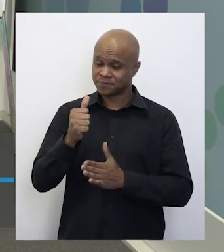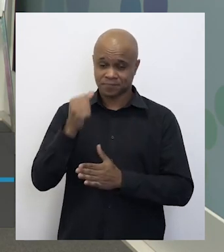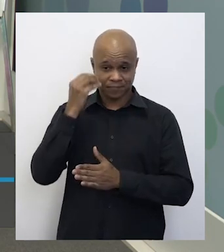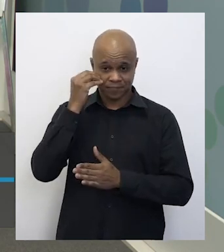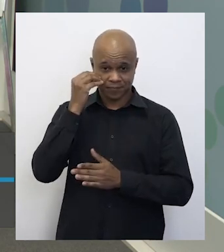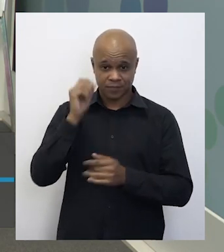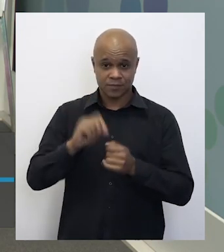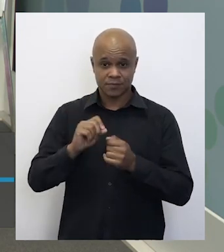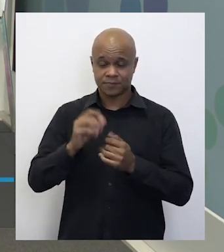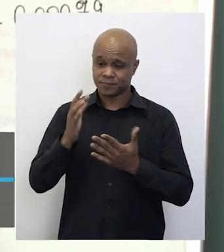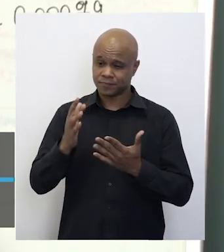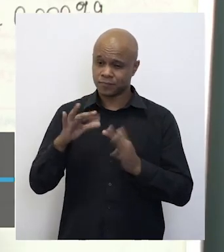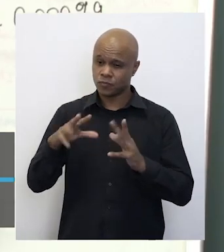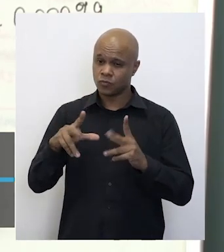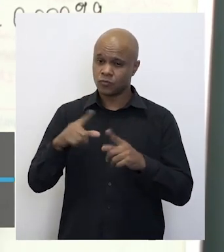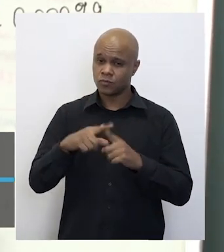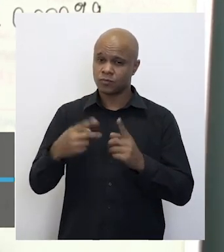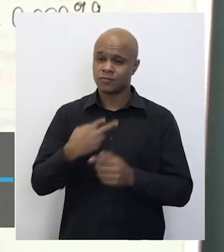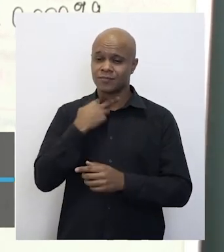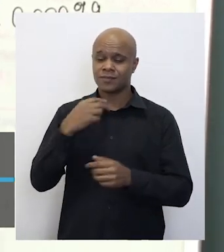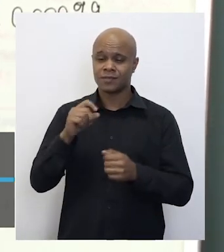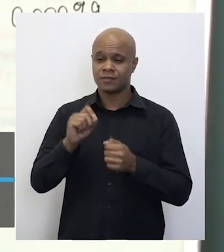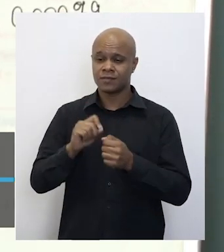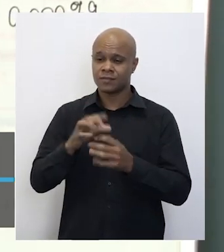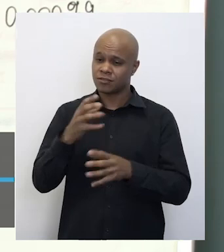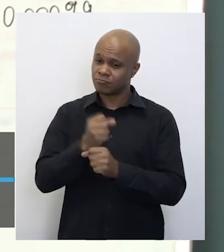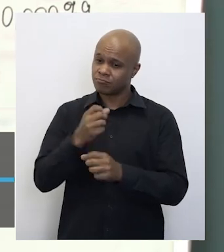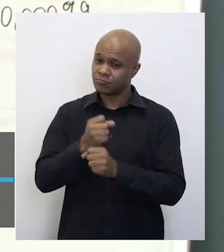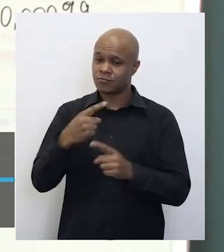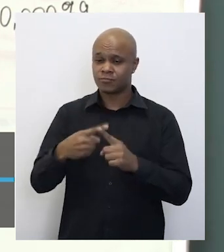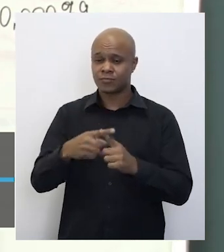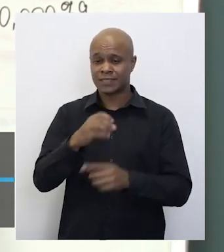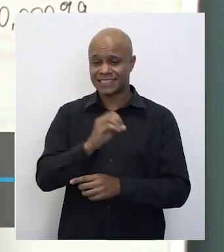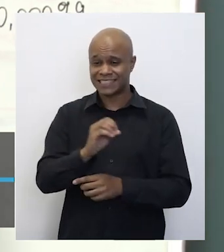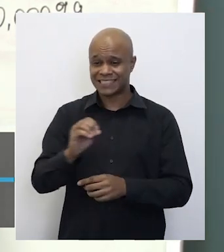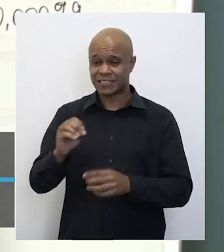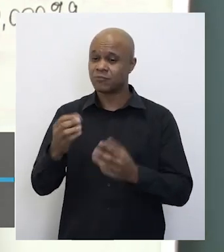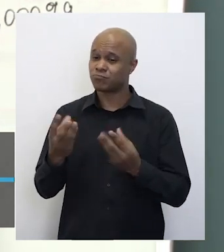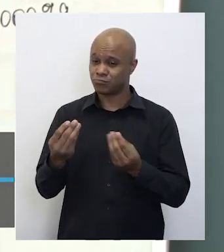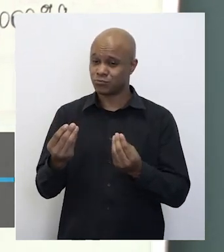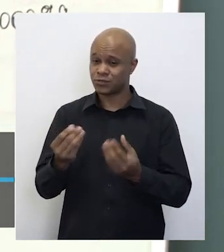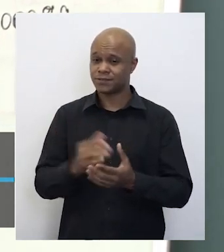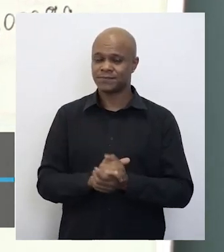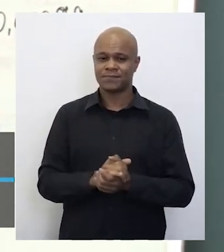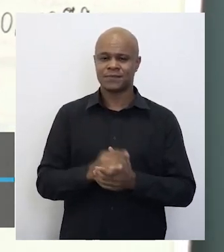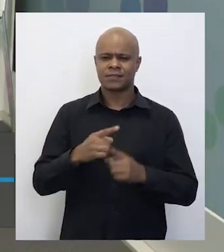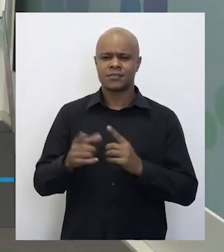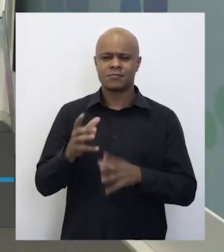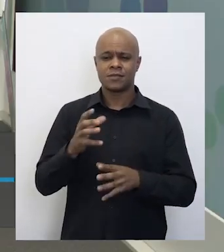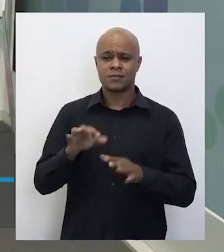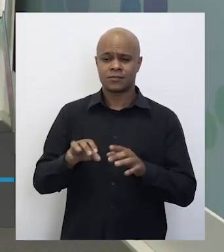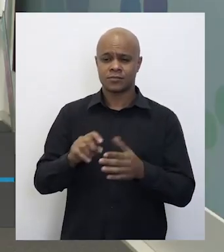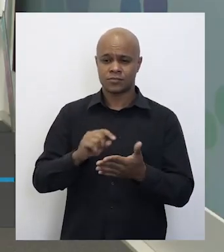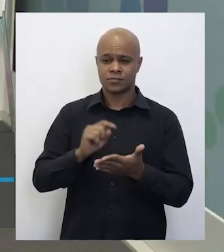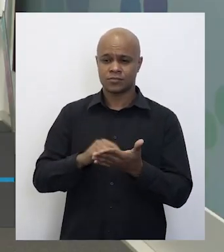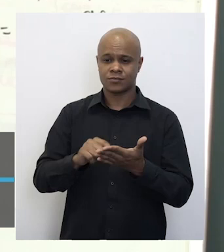fazer para todos, só que eu não consigo fazer a conta aqui de mão, porque é muitos zeros, né? Mas a Daniela vai me ajudar na calculadora. Vamos lá, Daniela? Opa, abre a calculadora